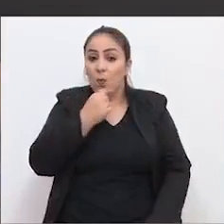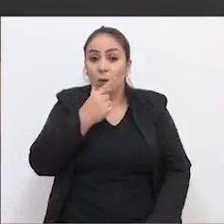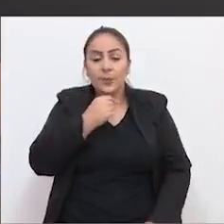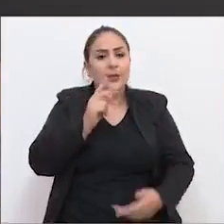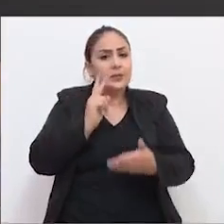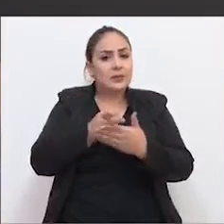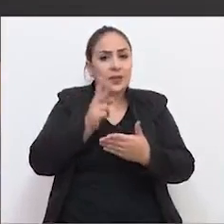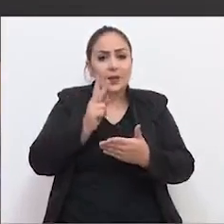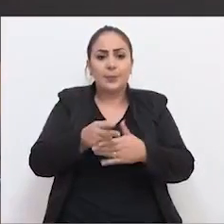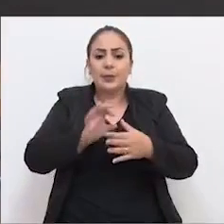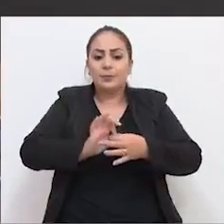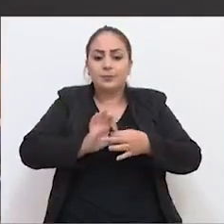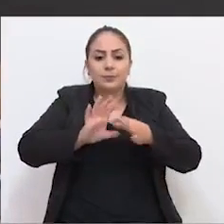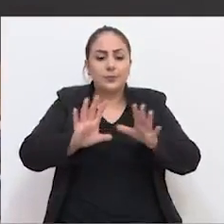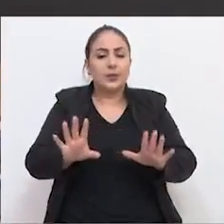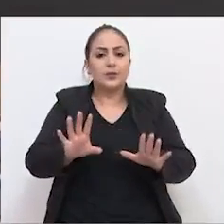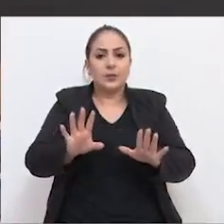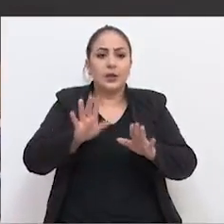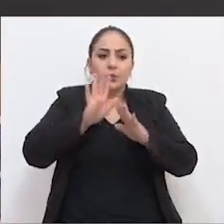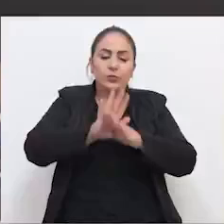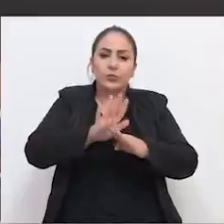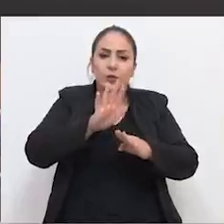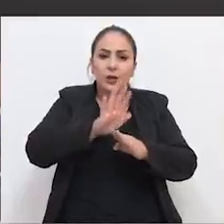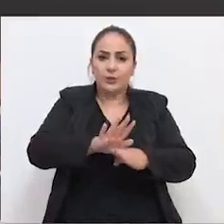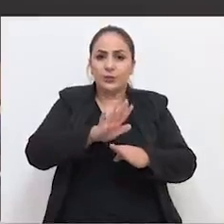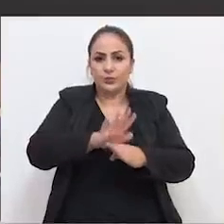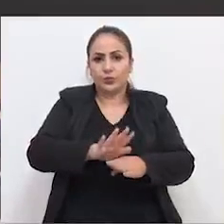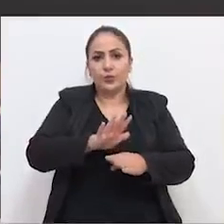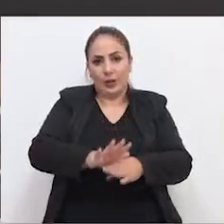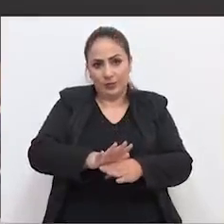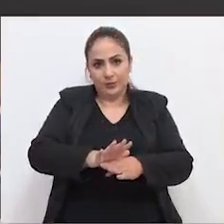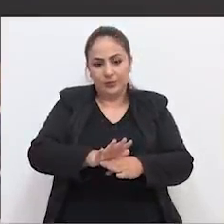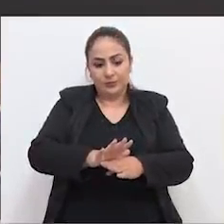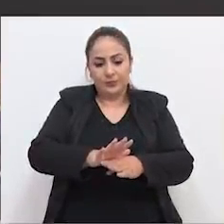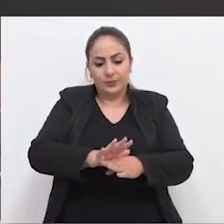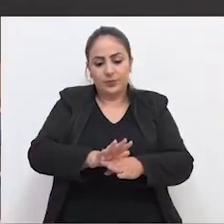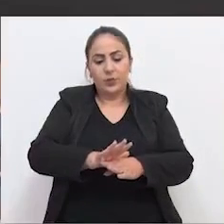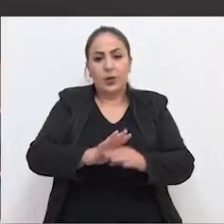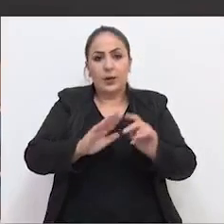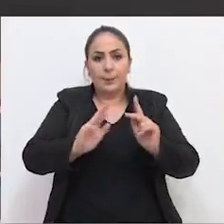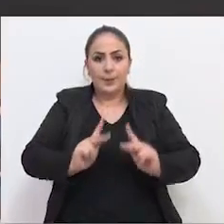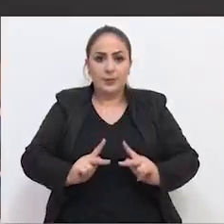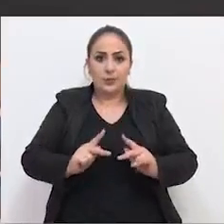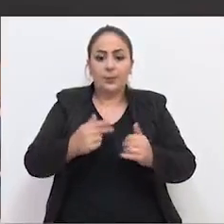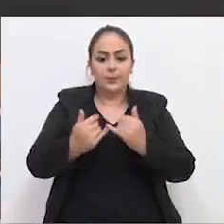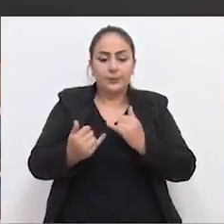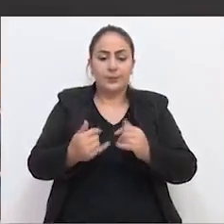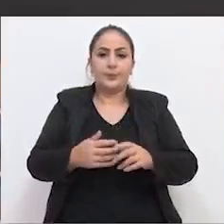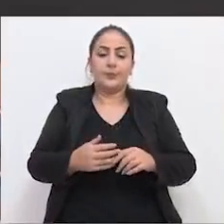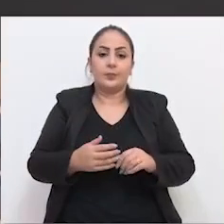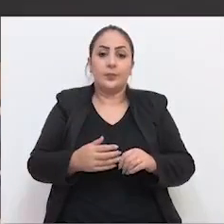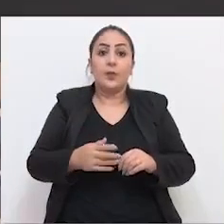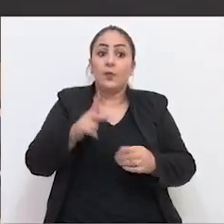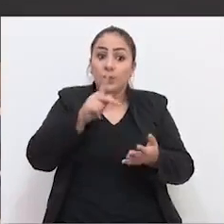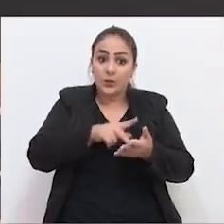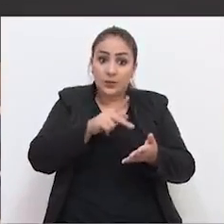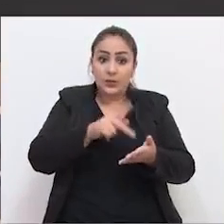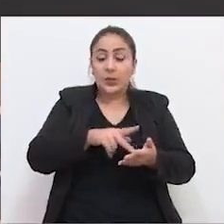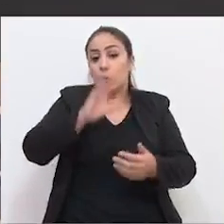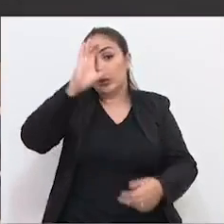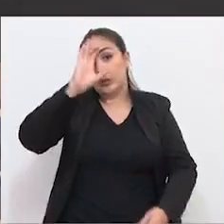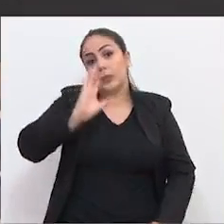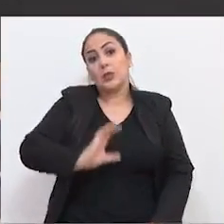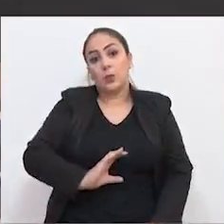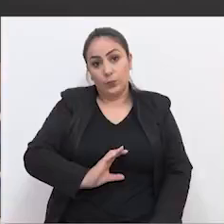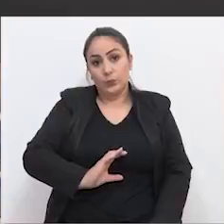que sempre esteve disposto e disponível a ajudar o seu semelhante. Foi um